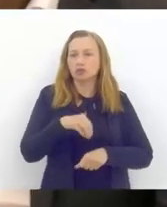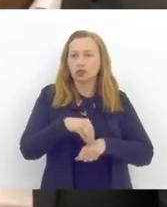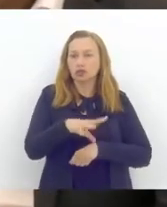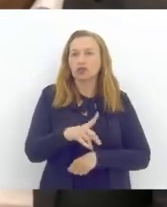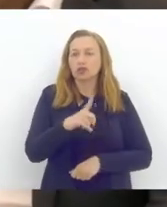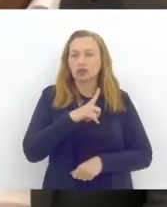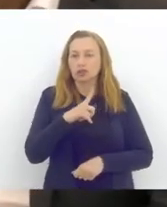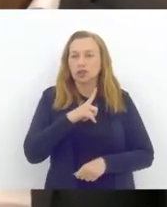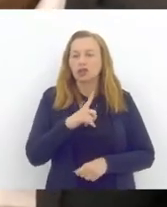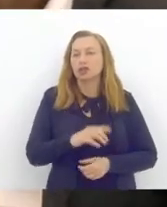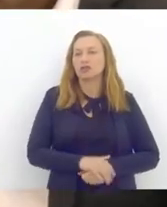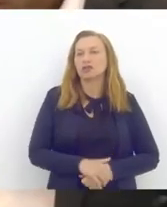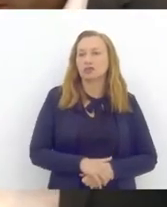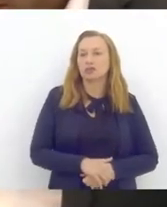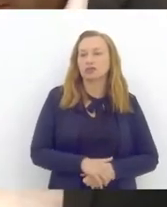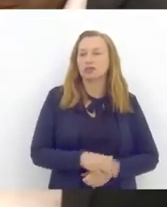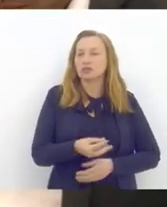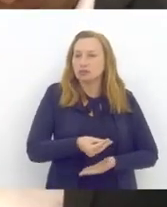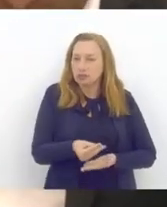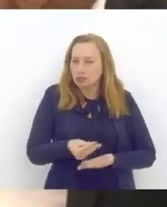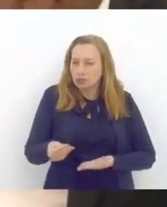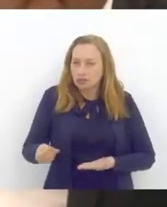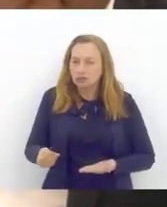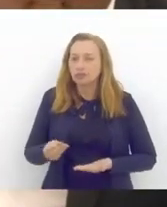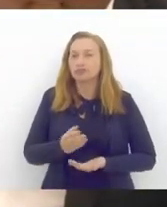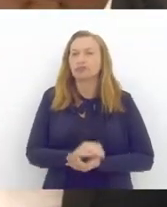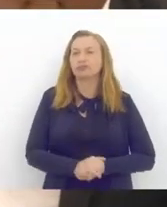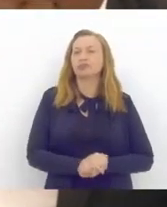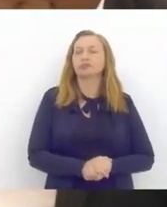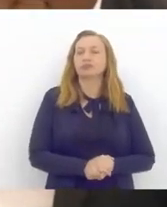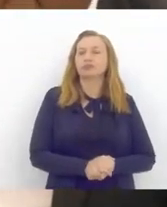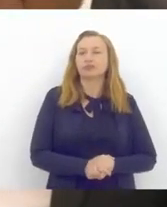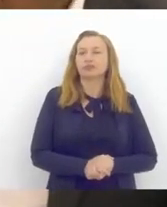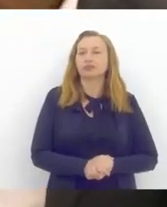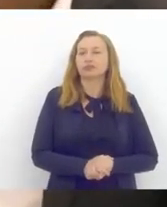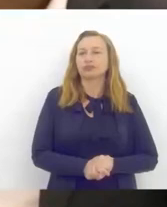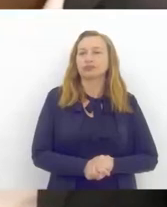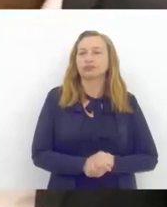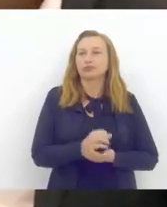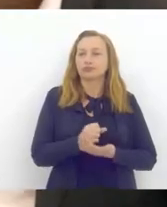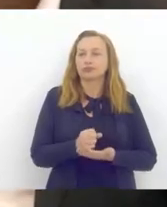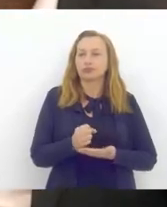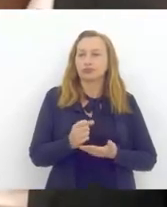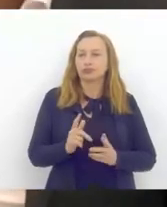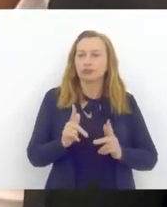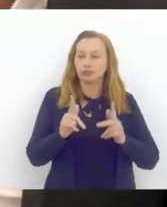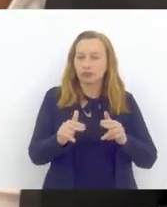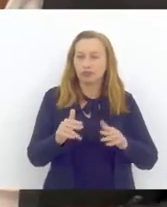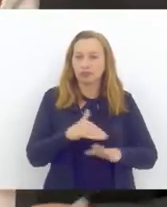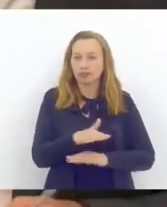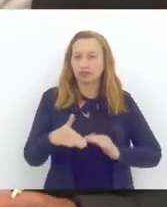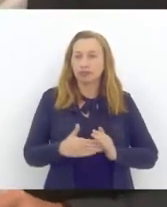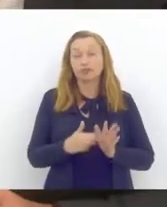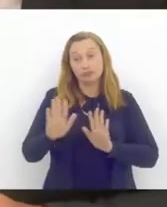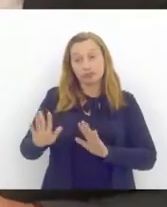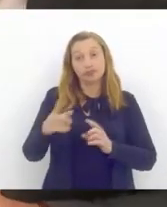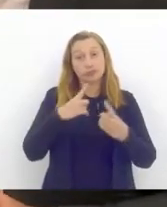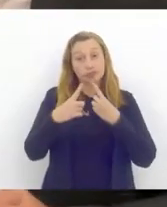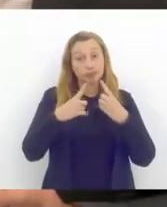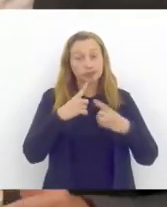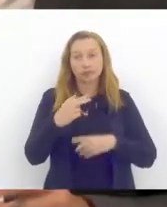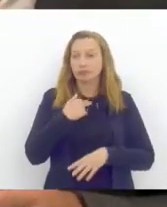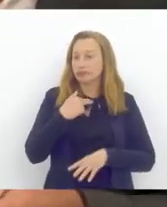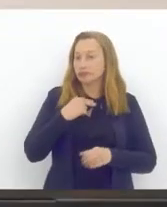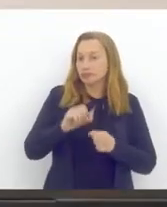um caráter redistributivo, que seria aquele... que dá um peso para todo mundo. Esse debate é ótimo, mas então, a gente não vai fazê-lo agora